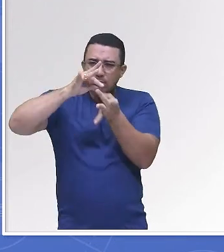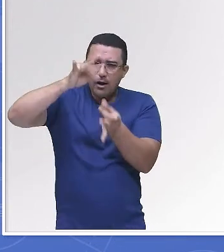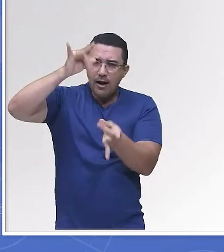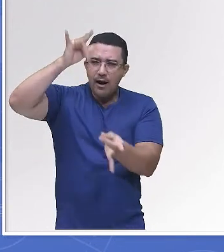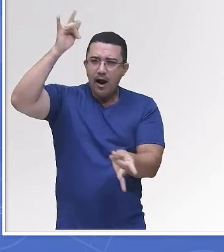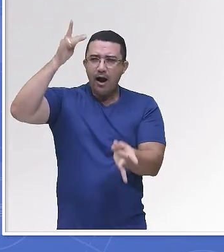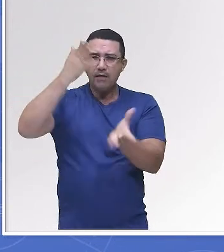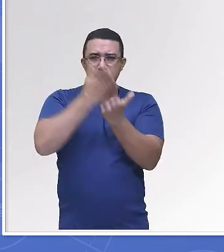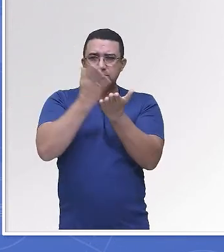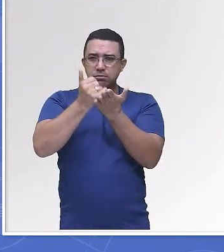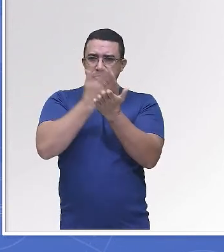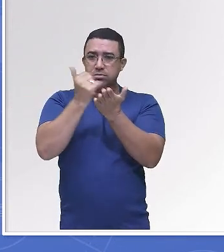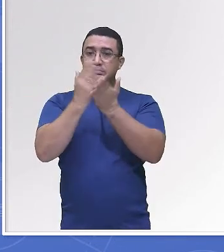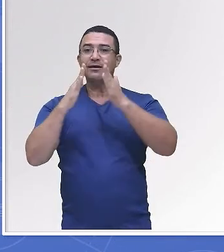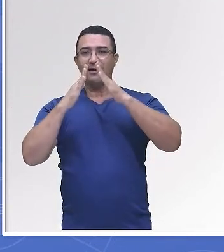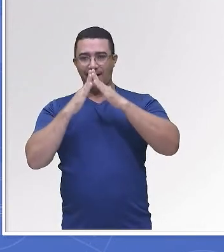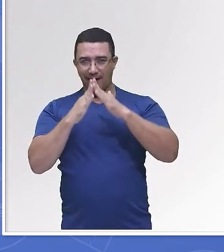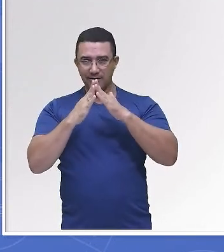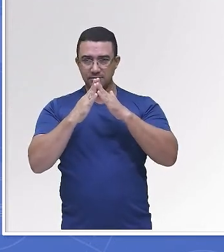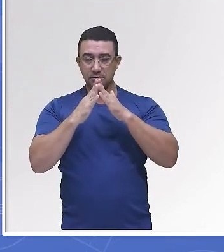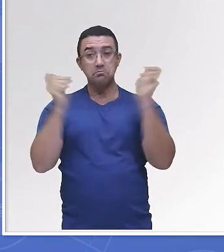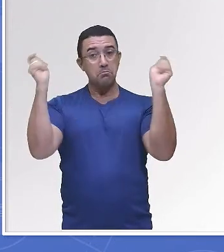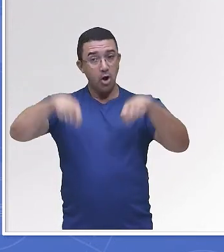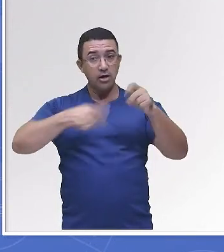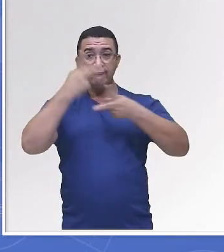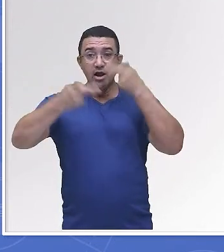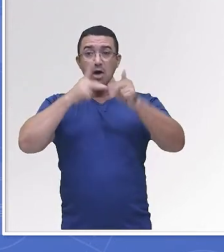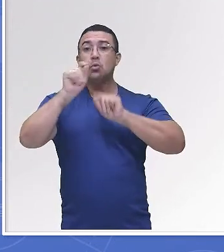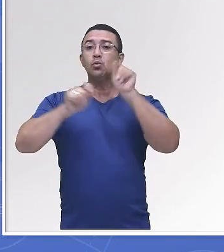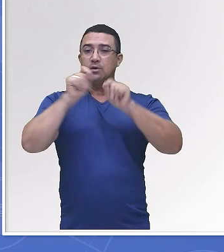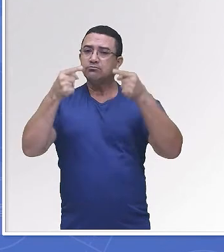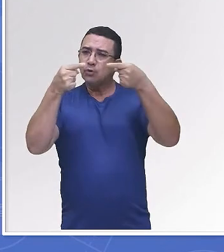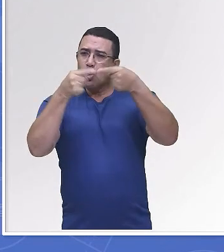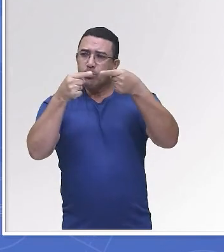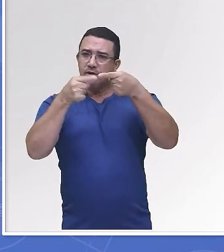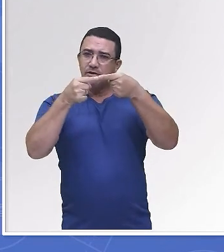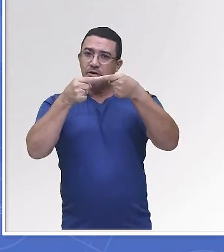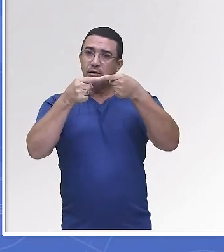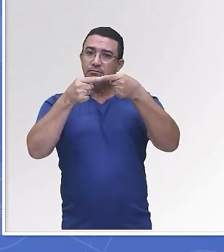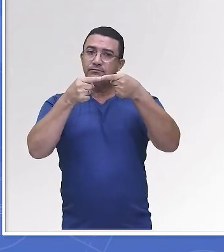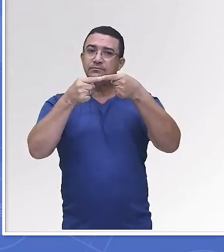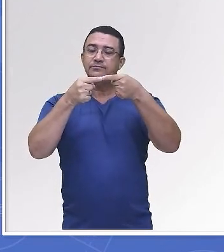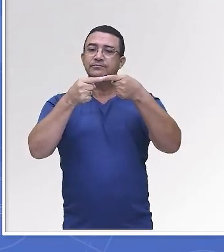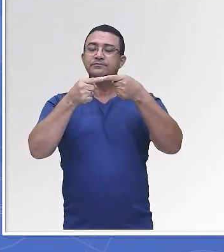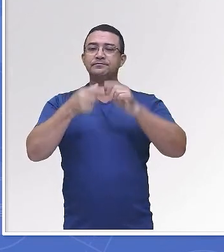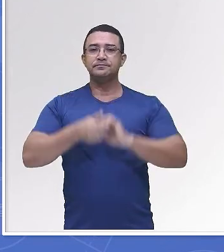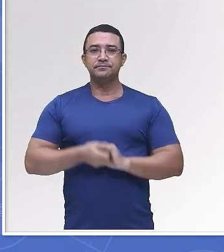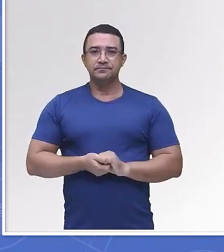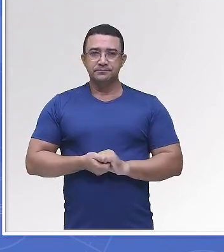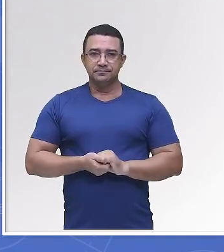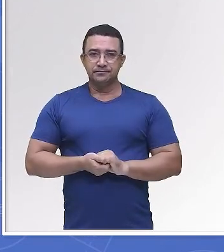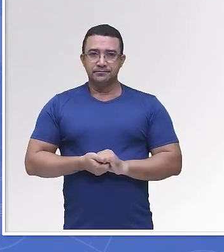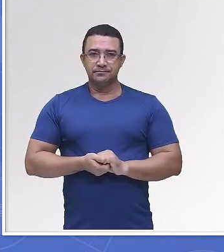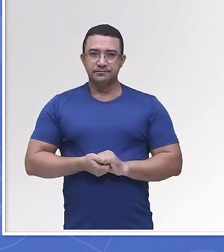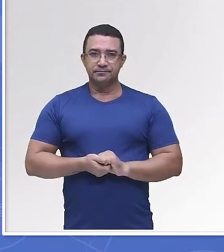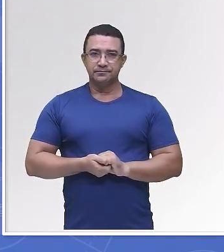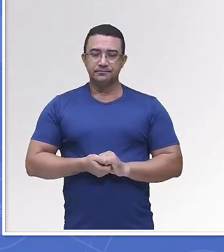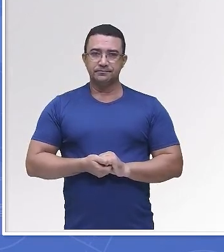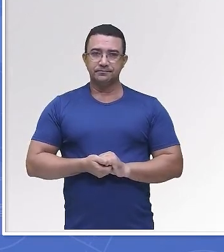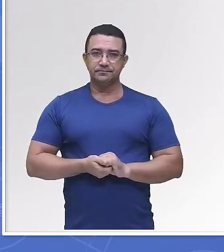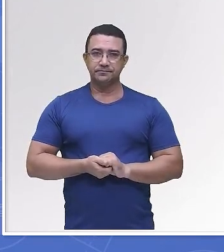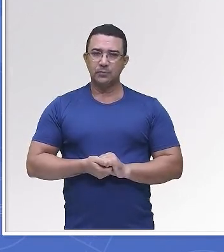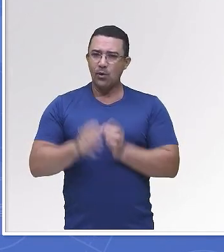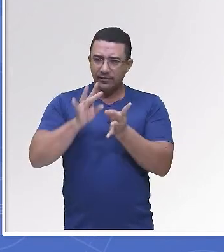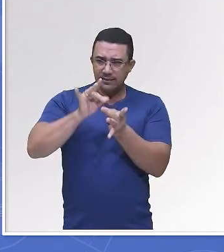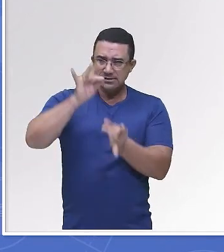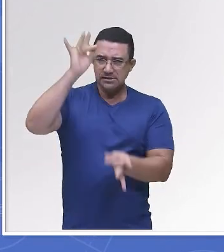a gente pode dizer que essa descrição, ela acontece,